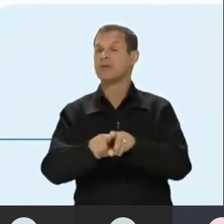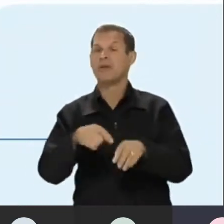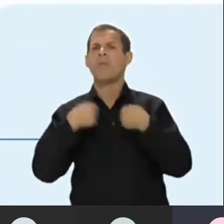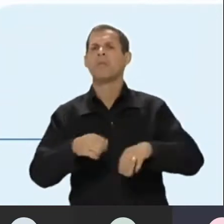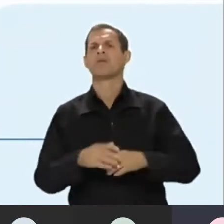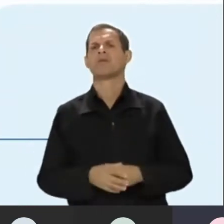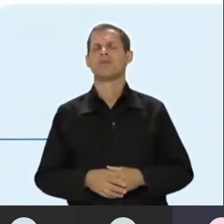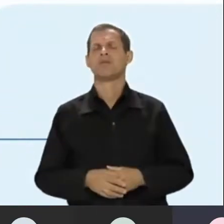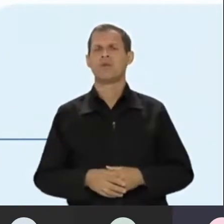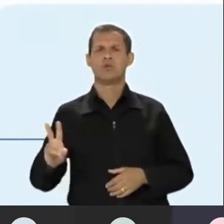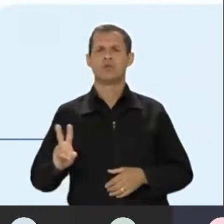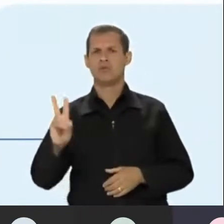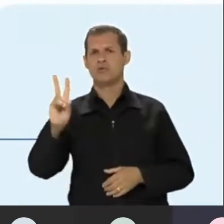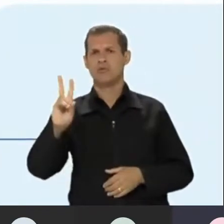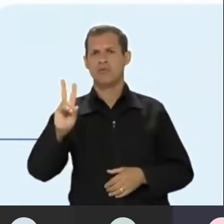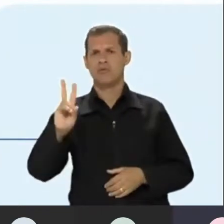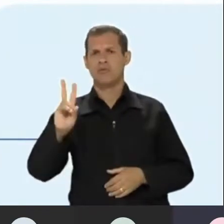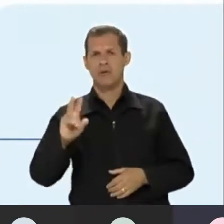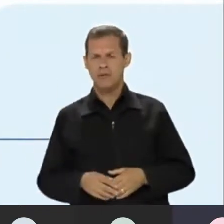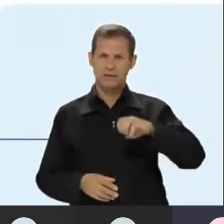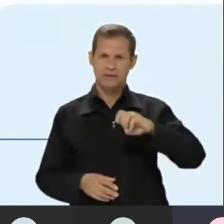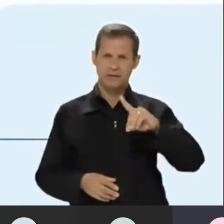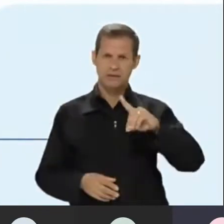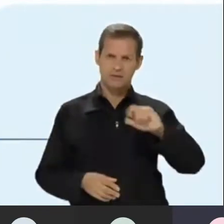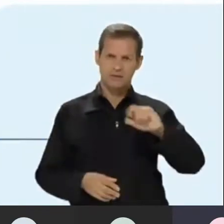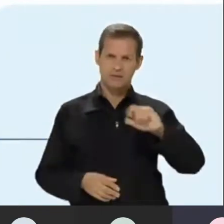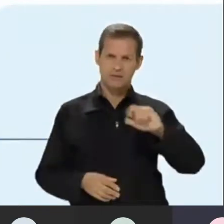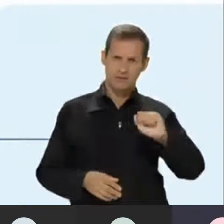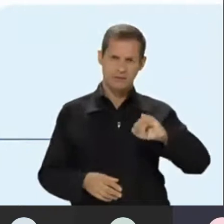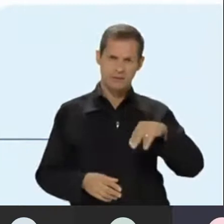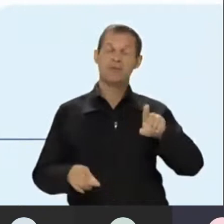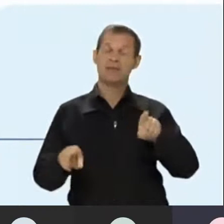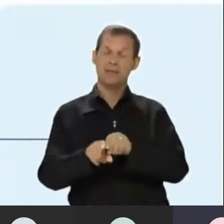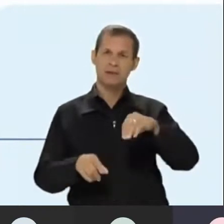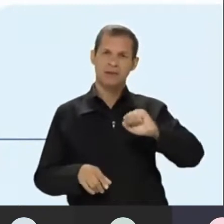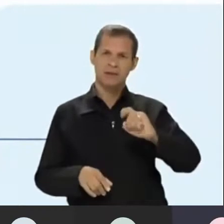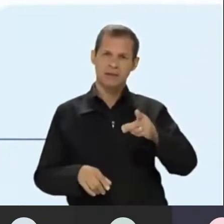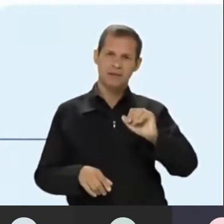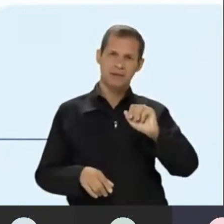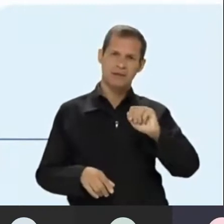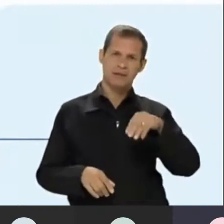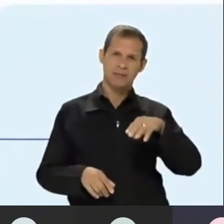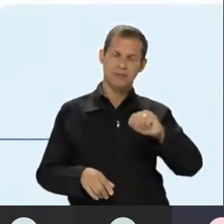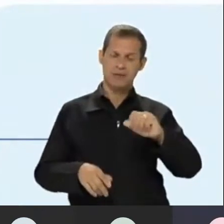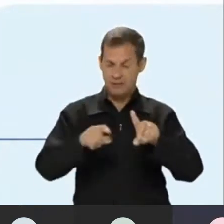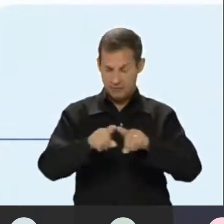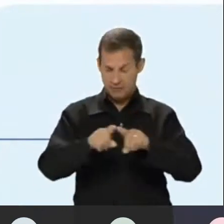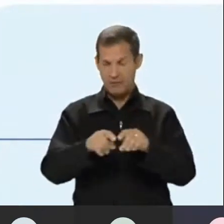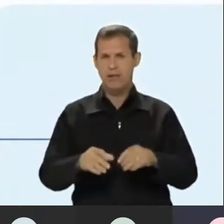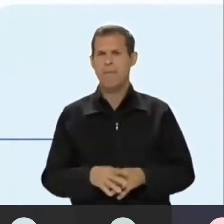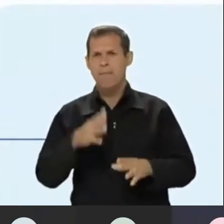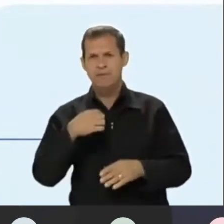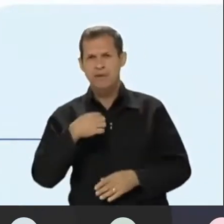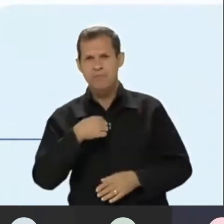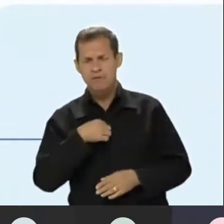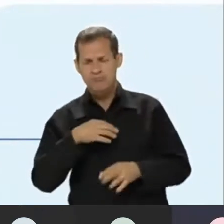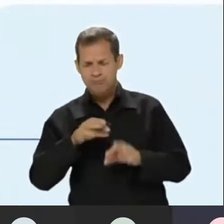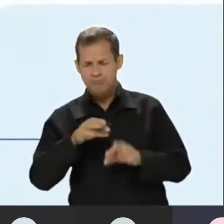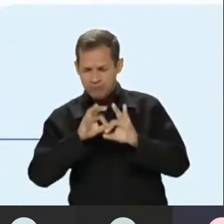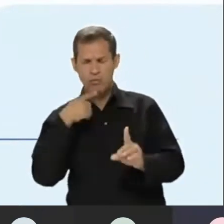precisar? Eu vou precisar dos valores das médias mínimas e máximas desse mês também. Então, vamos supor, né, que é na minha medição,